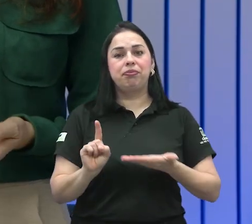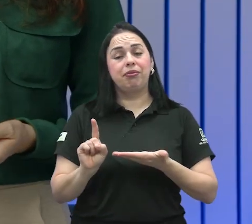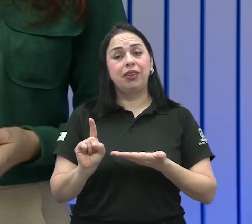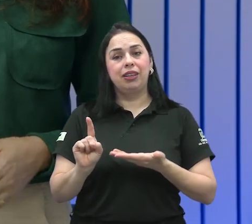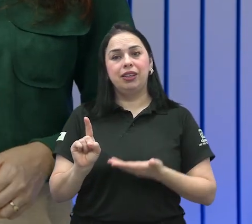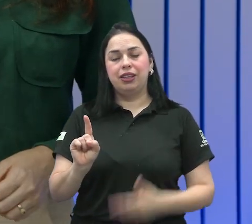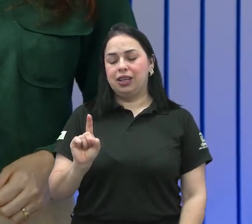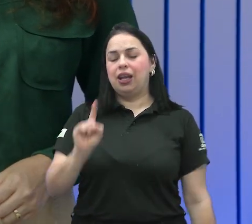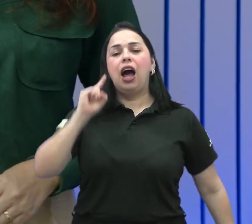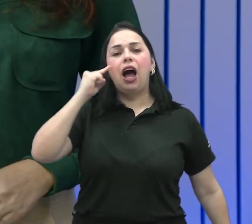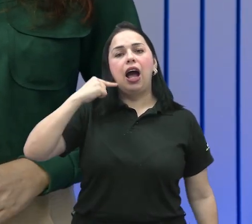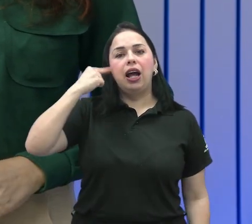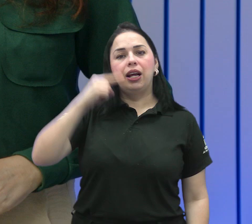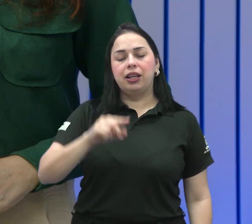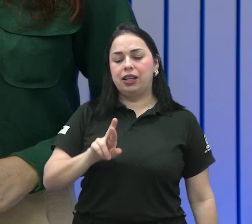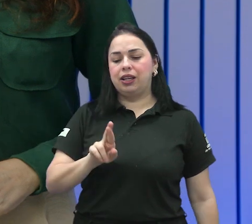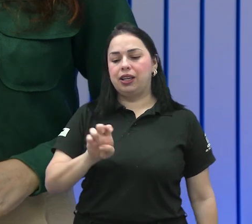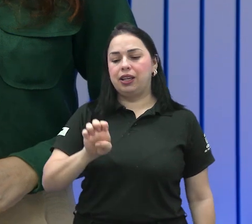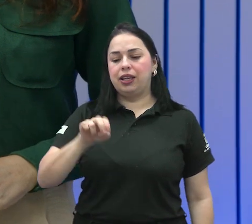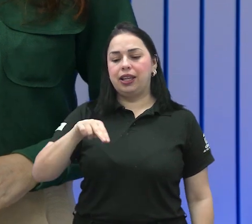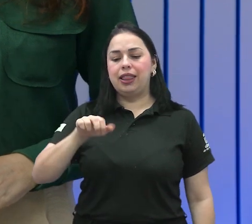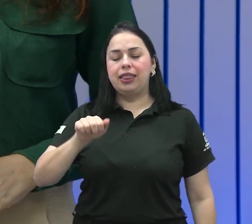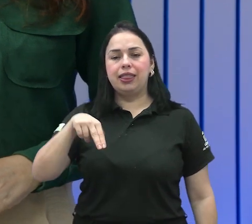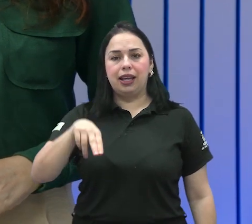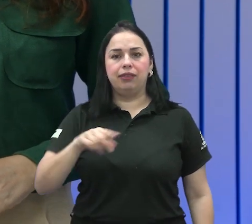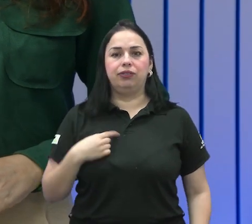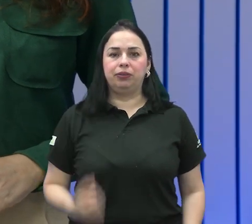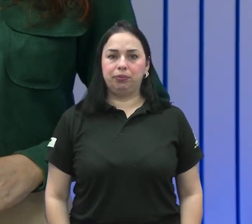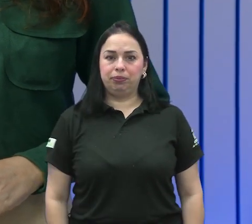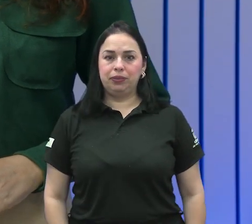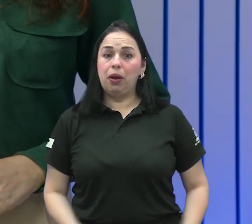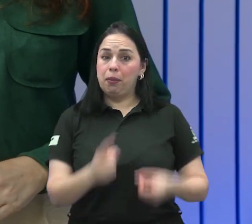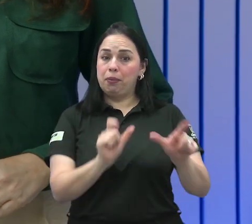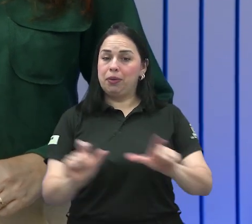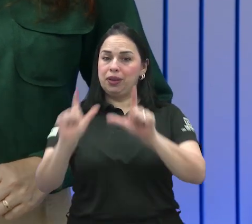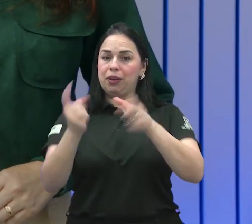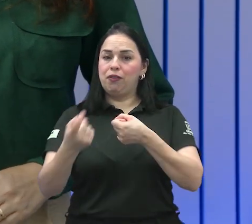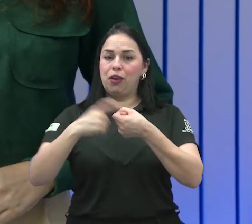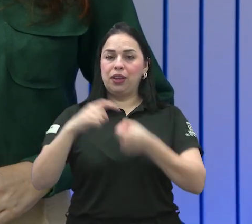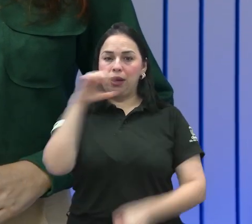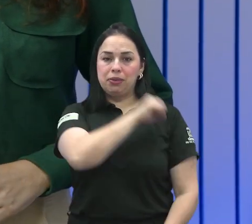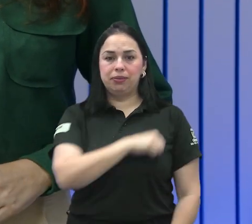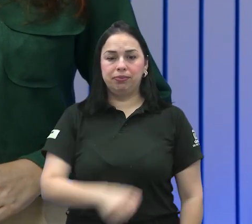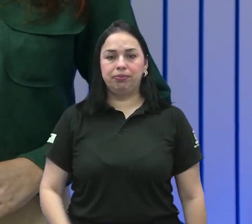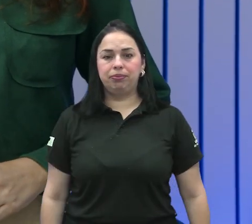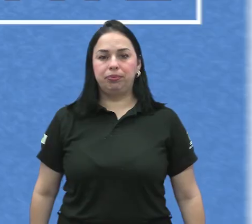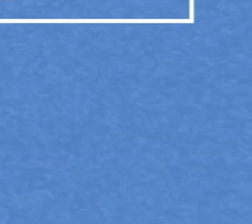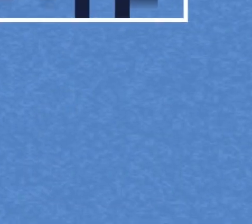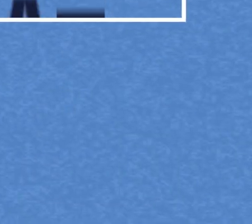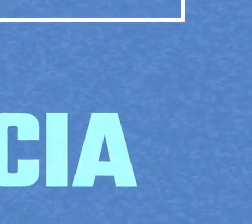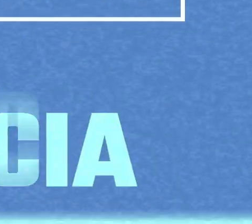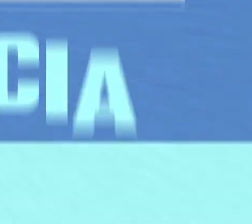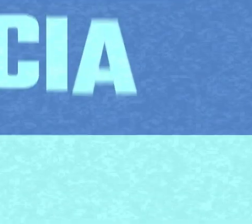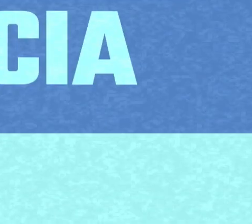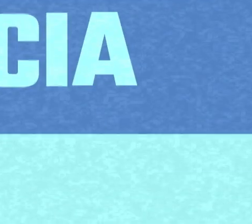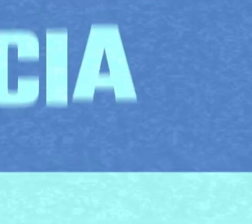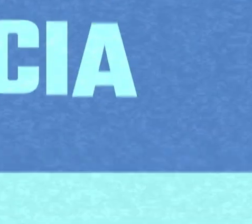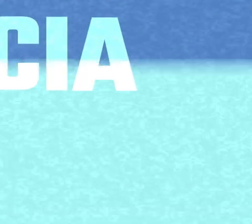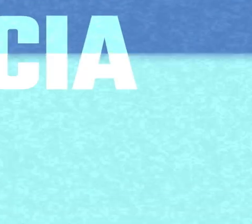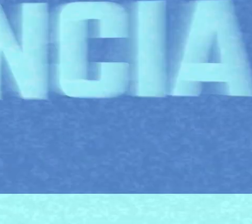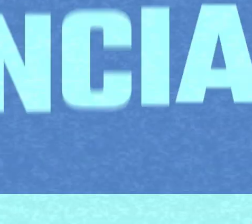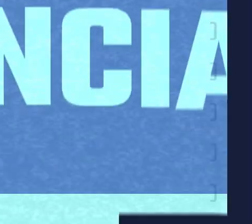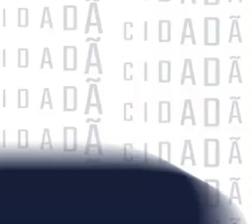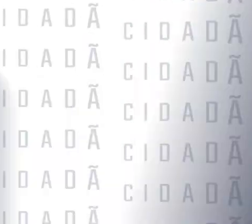este assunto, aqui no estúdio, vamos receber o advogado Renan Andrade. Voltamos em instantes.